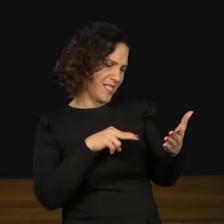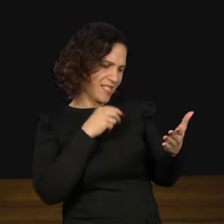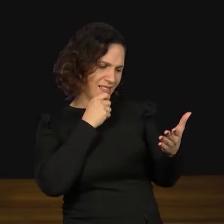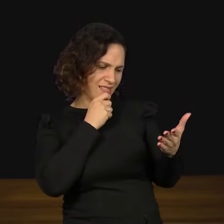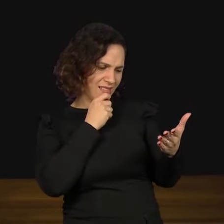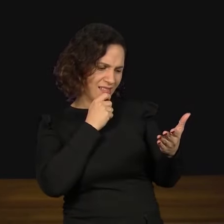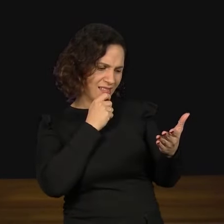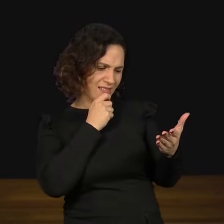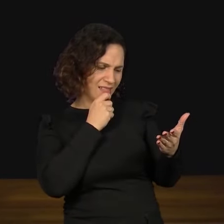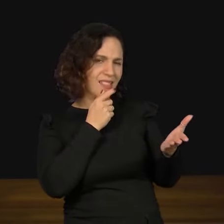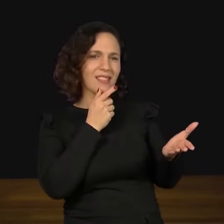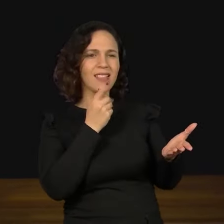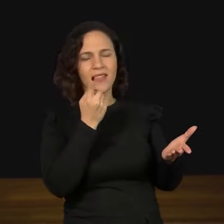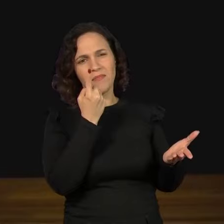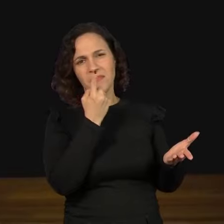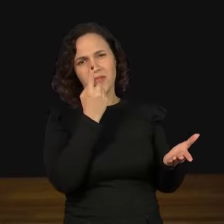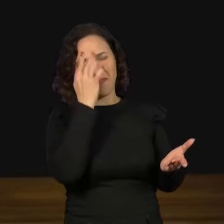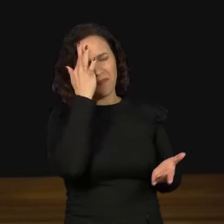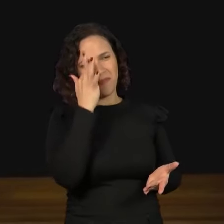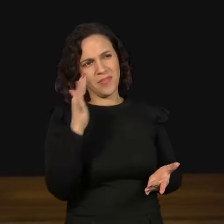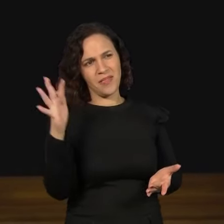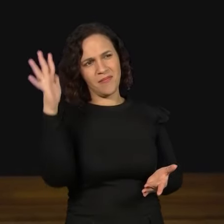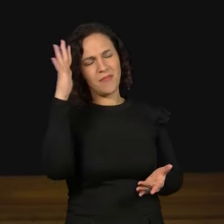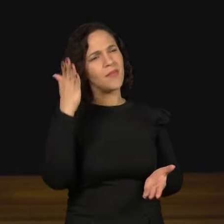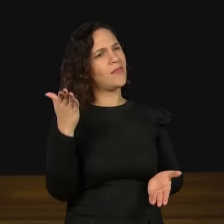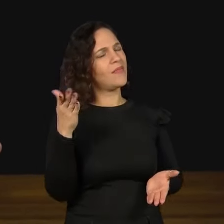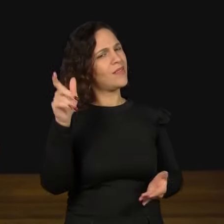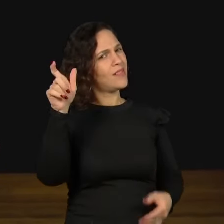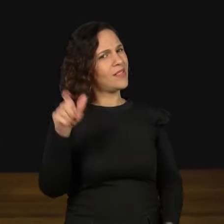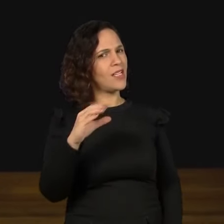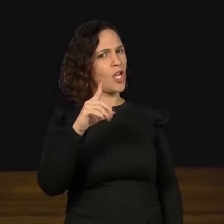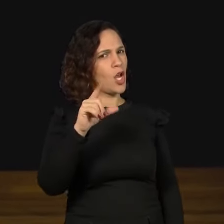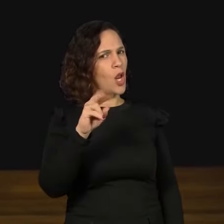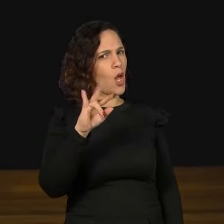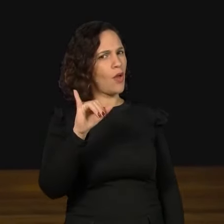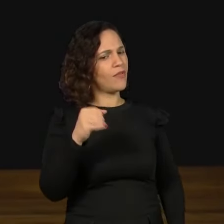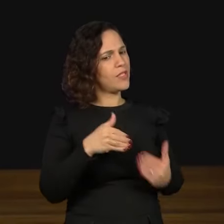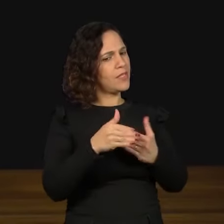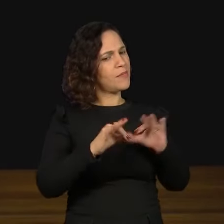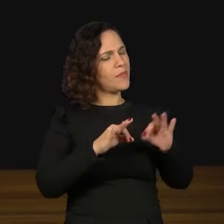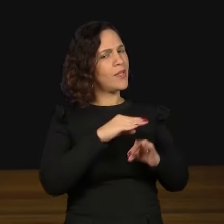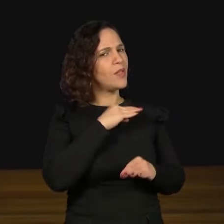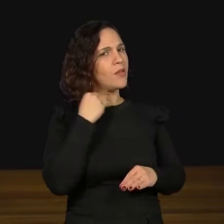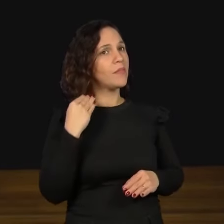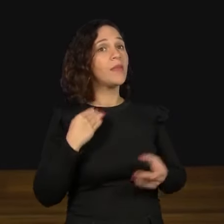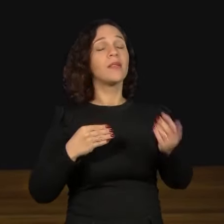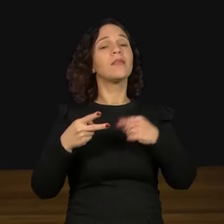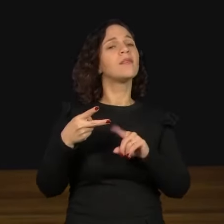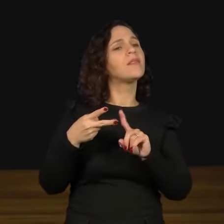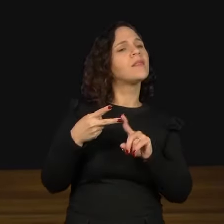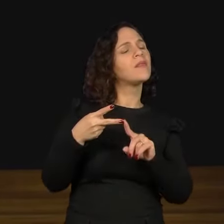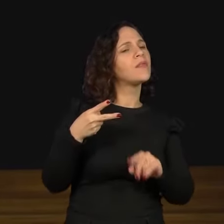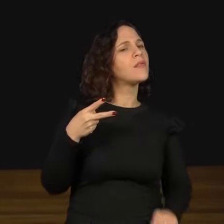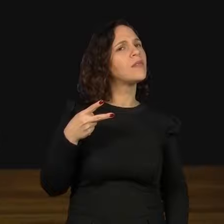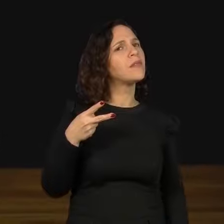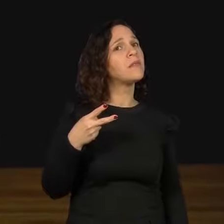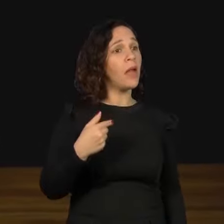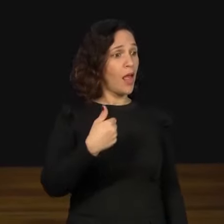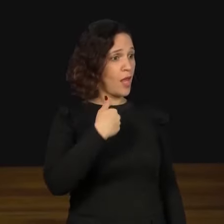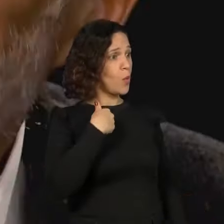a o primeiro pensamento foi o Cloves está morrendo o segundo foi eu